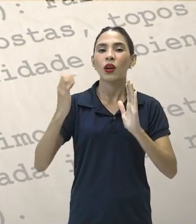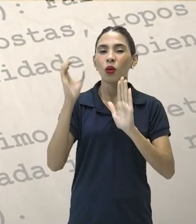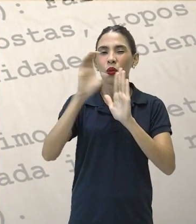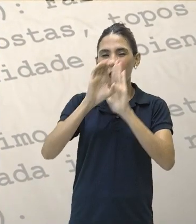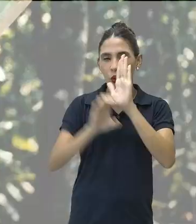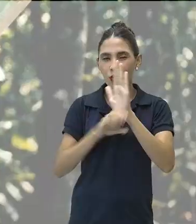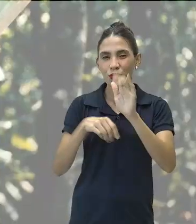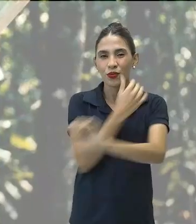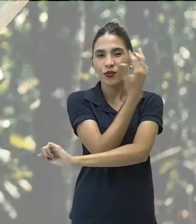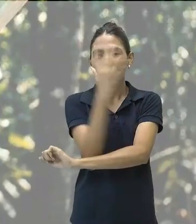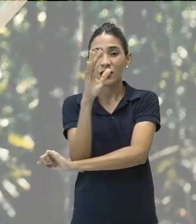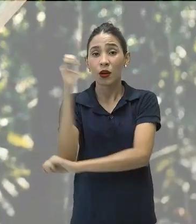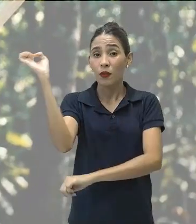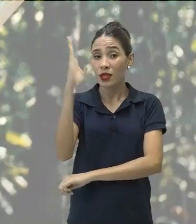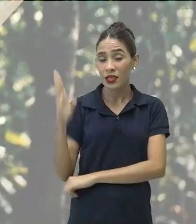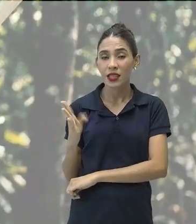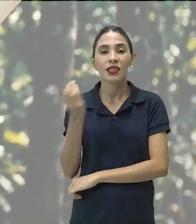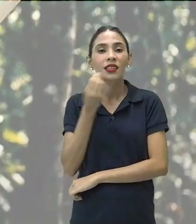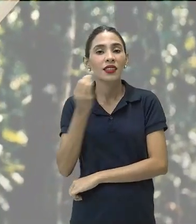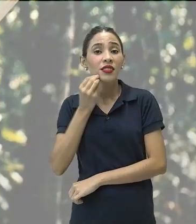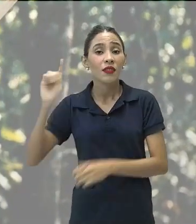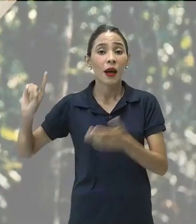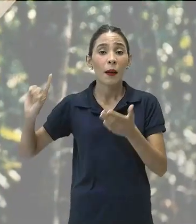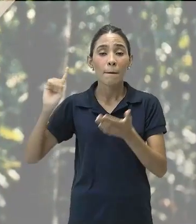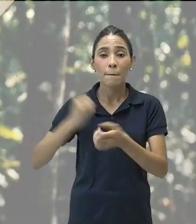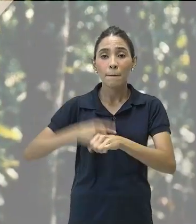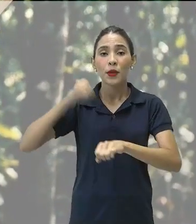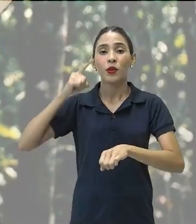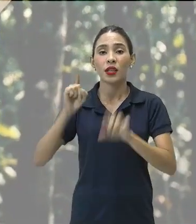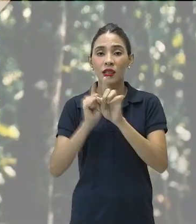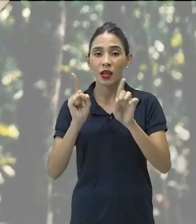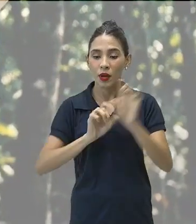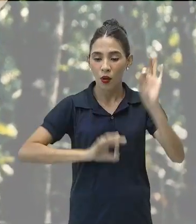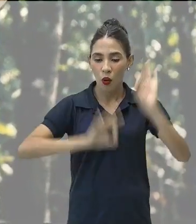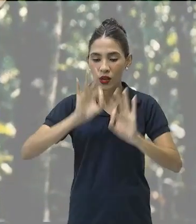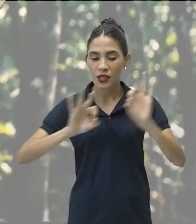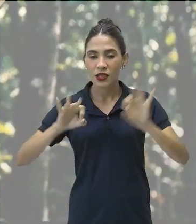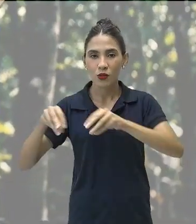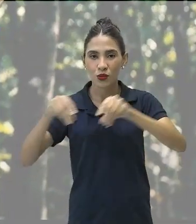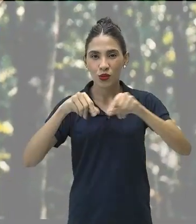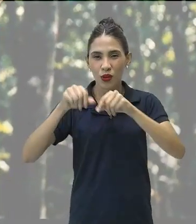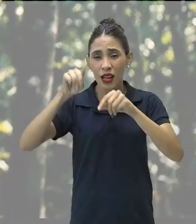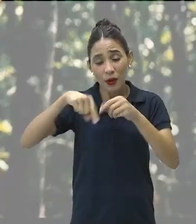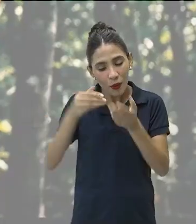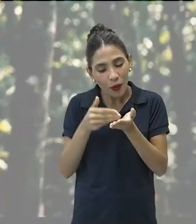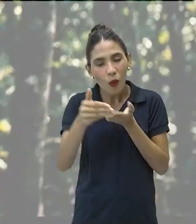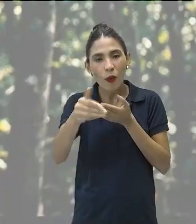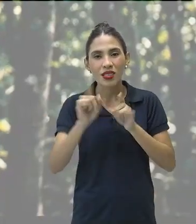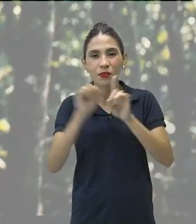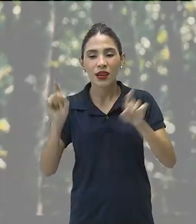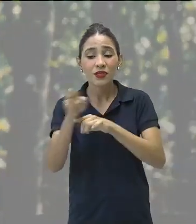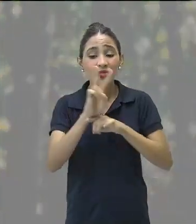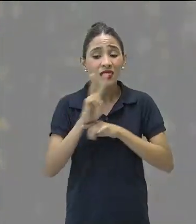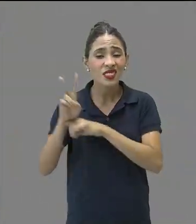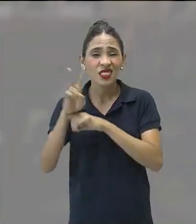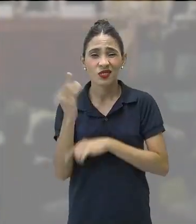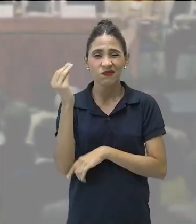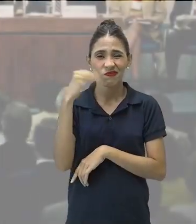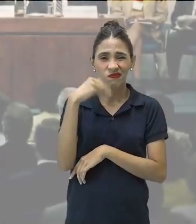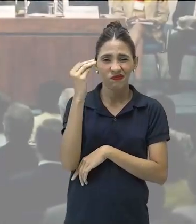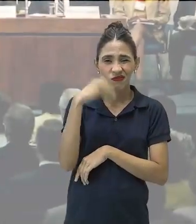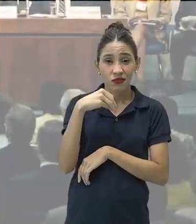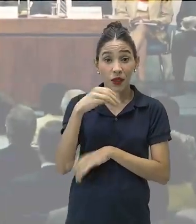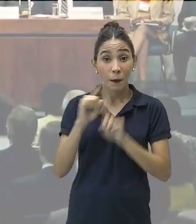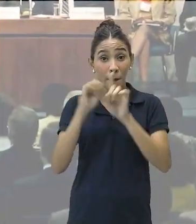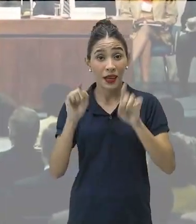Florestal Brasileiro, uma tentativa pioneira de colocar ordem no uso do solo. Era um começo, mas a fiscalização era frágil. Na